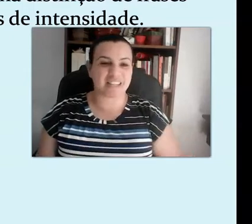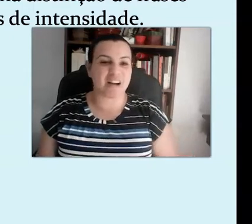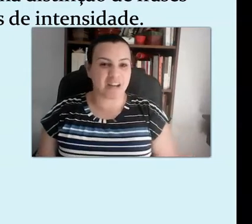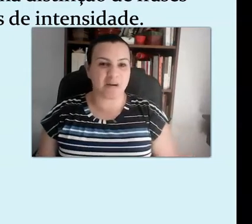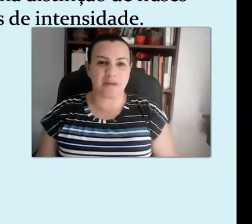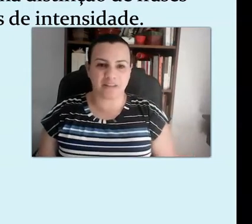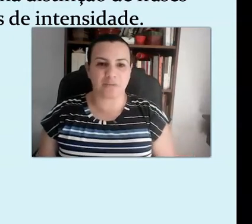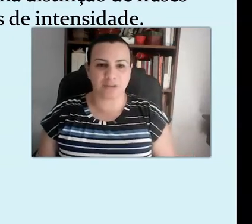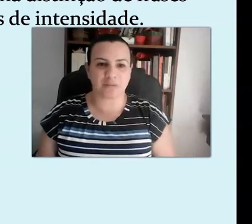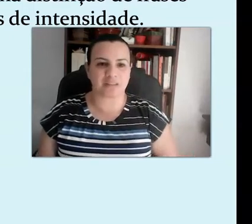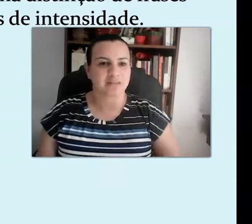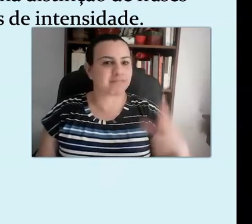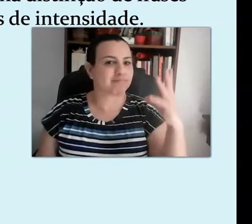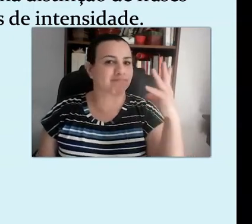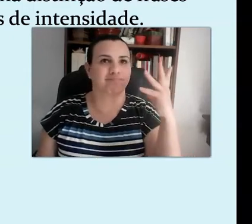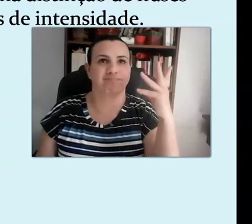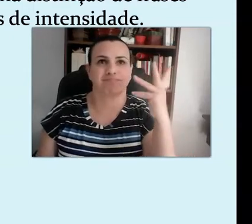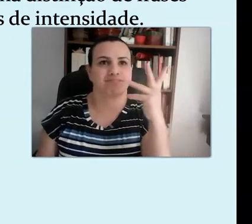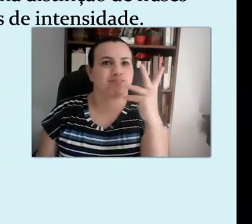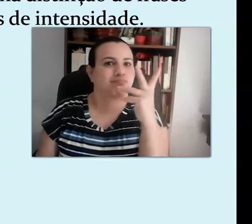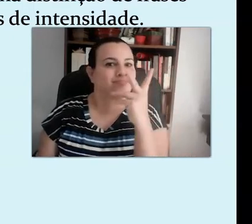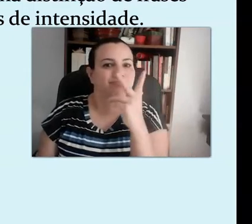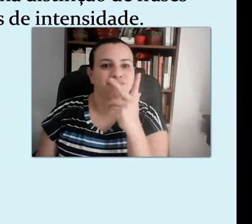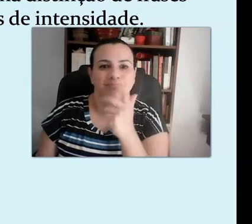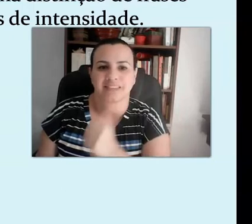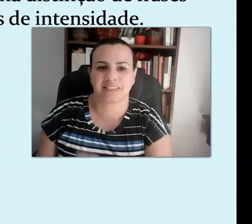agora eu quero dizer que algo é realmente muito bonito.